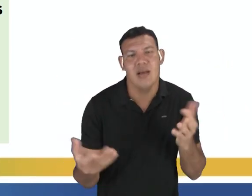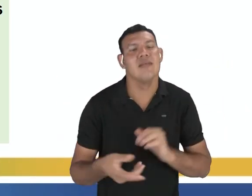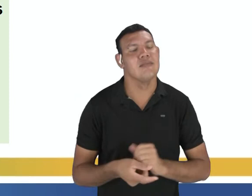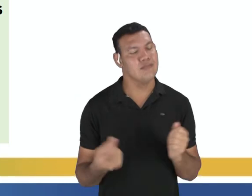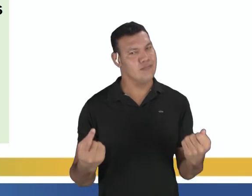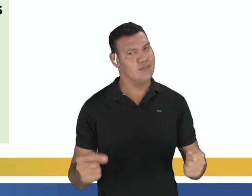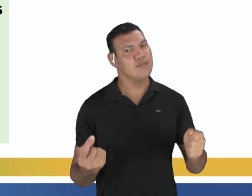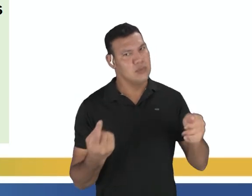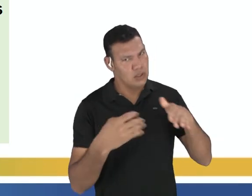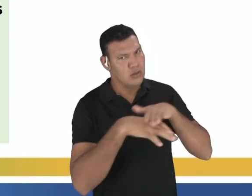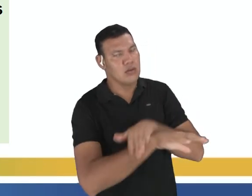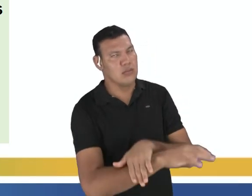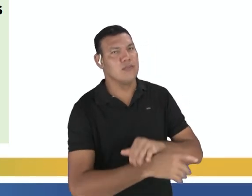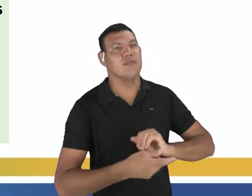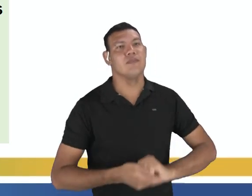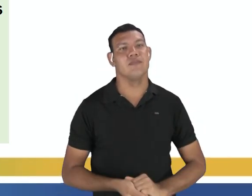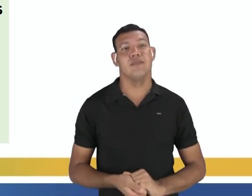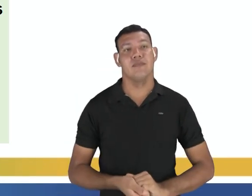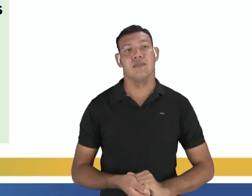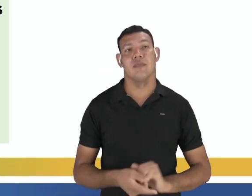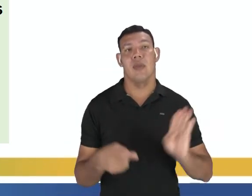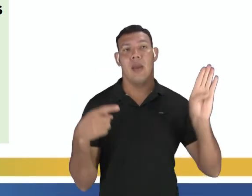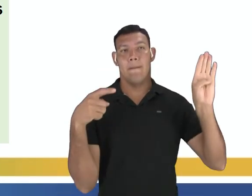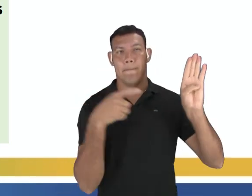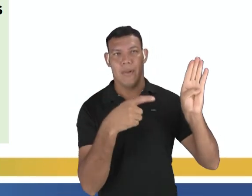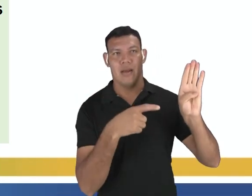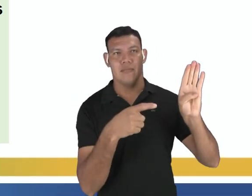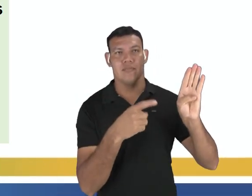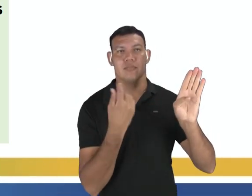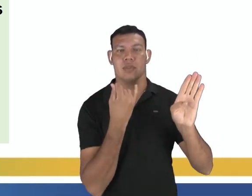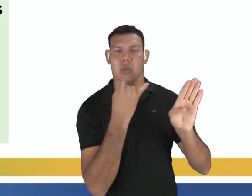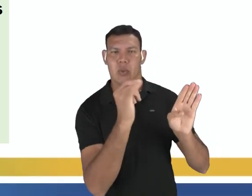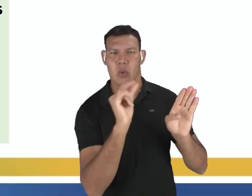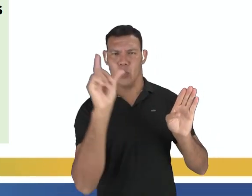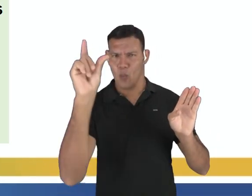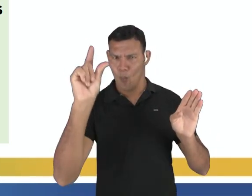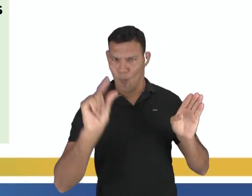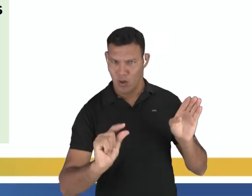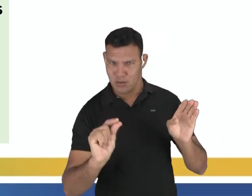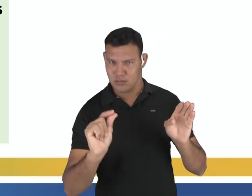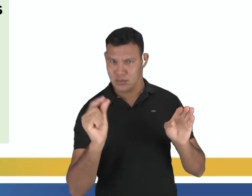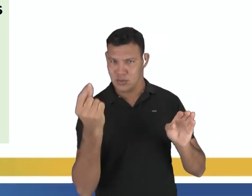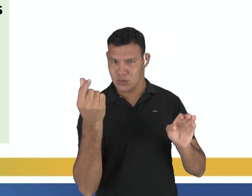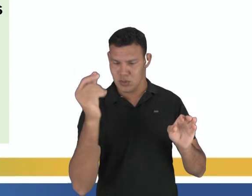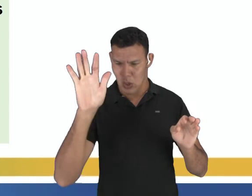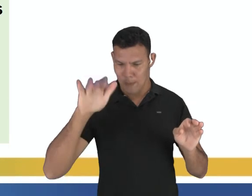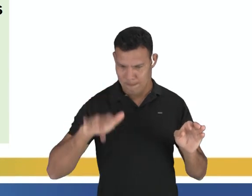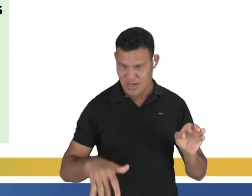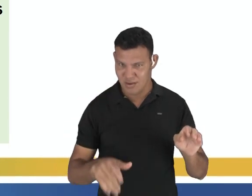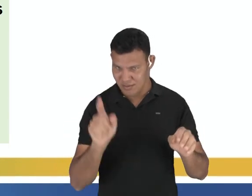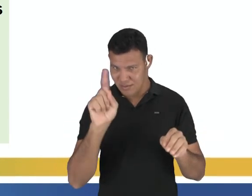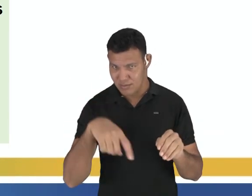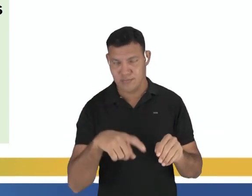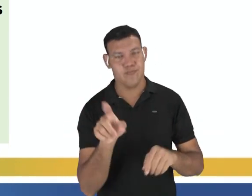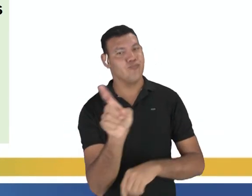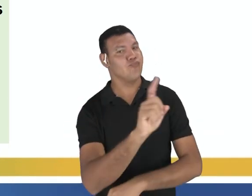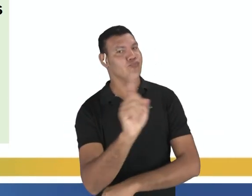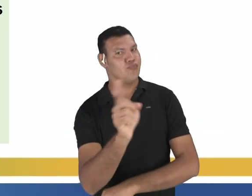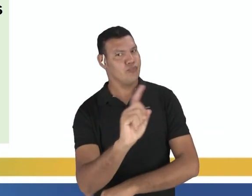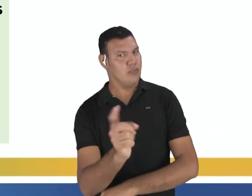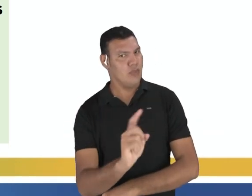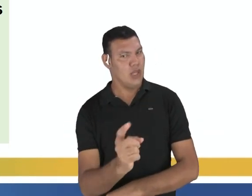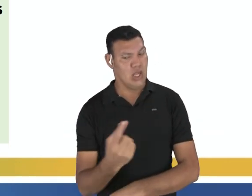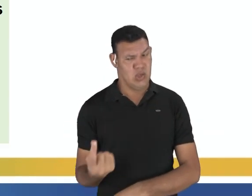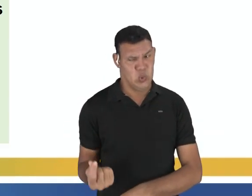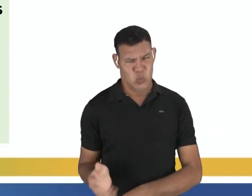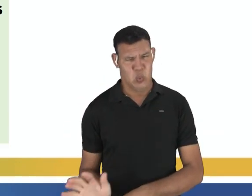um desastre, né? Ela armazena sim os resíduos radioativos, tá? É uma energia de baixo custo? Não, não é uma energia de baixo custo.